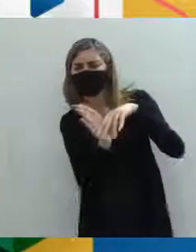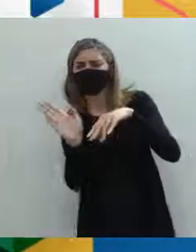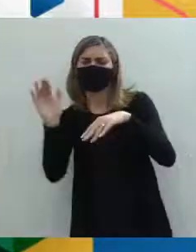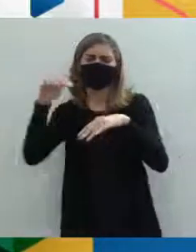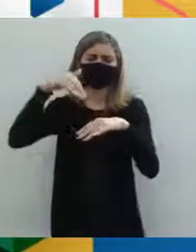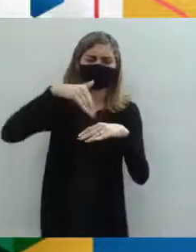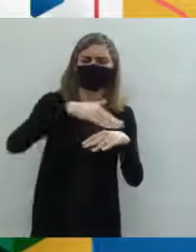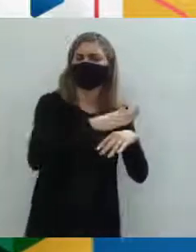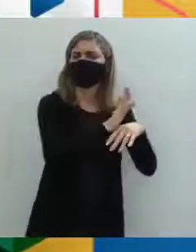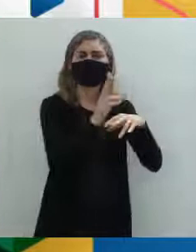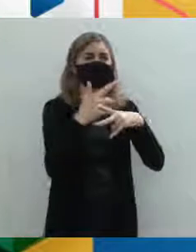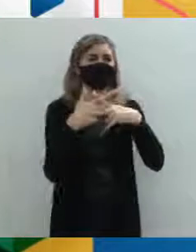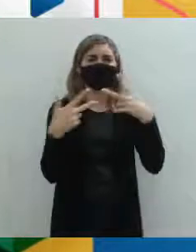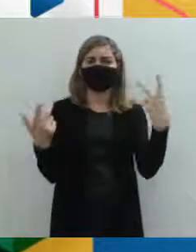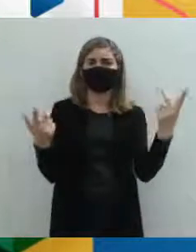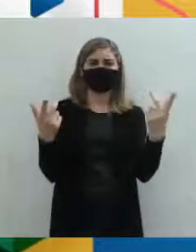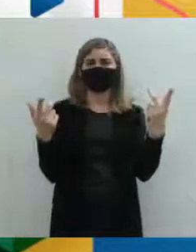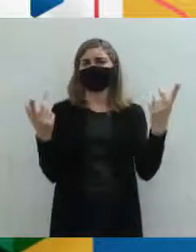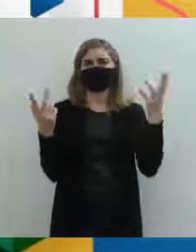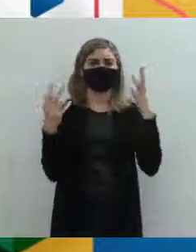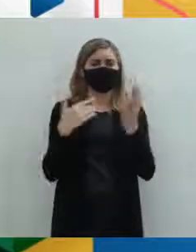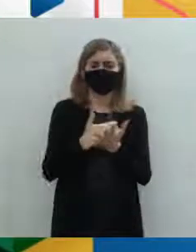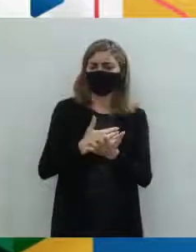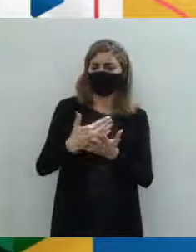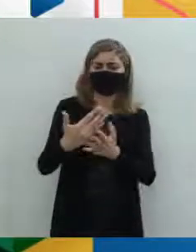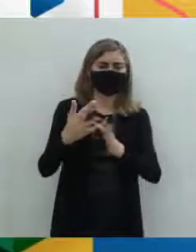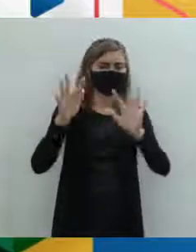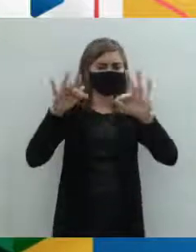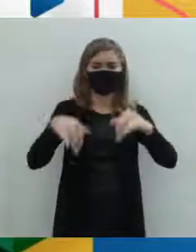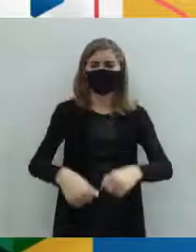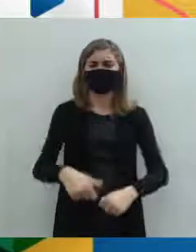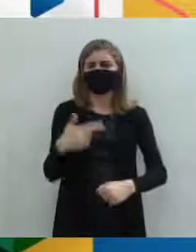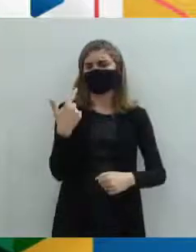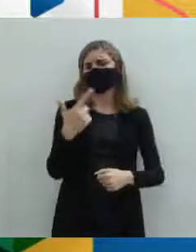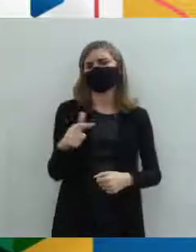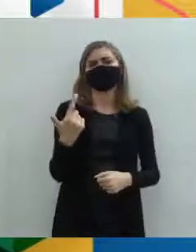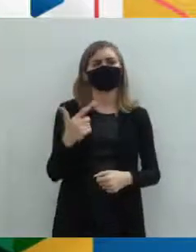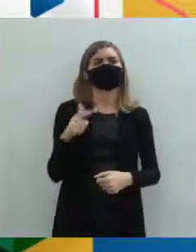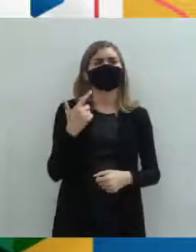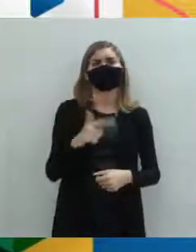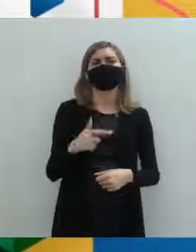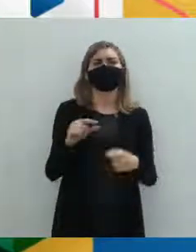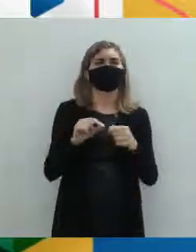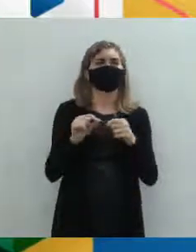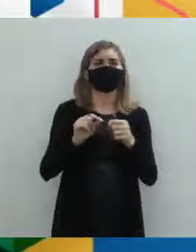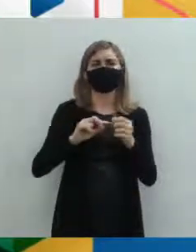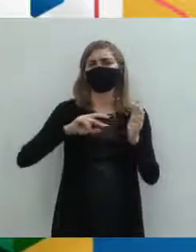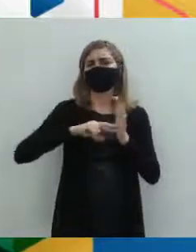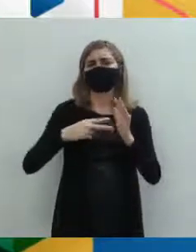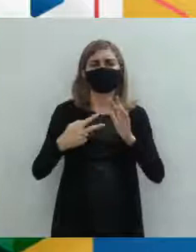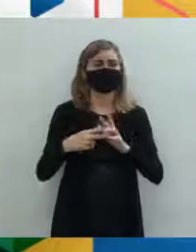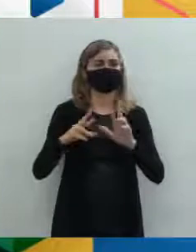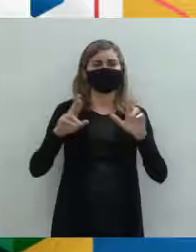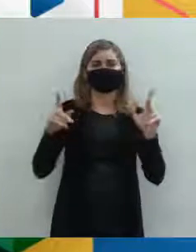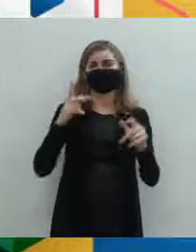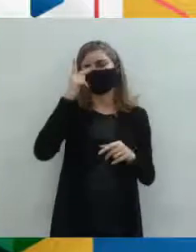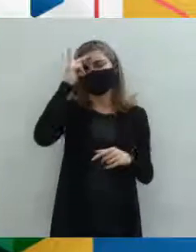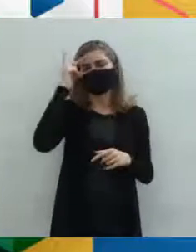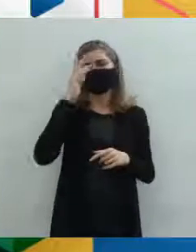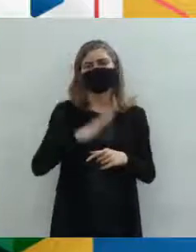em uma coisa que começa e não termina, não faz muito sentido. Então